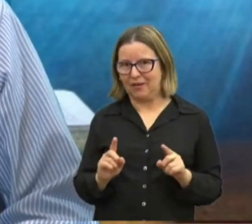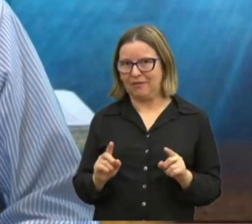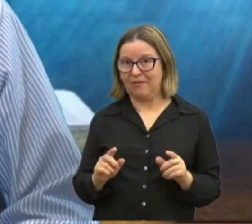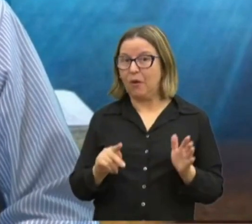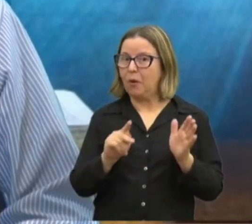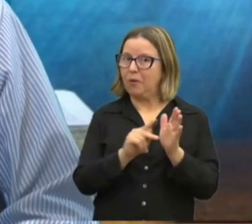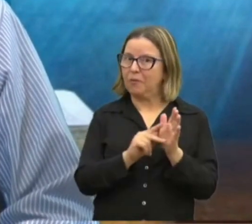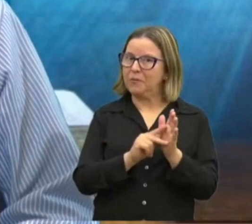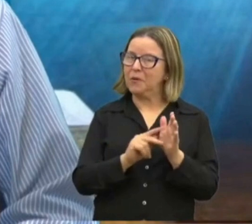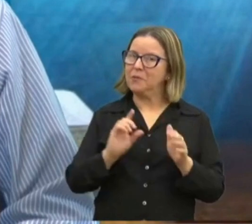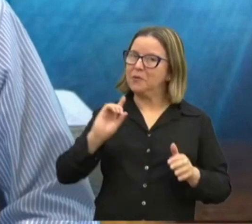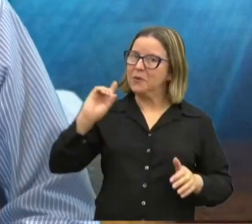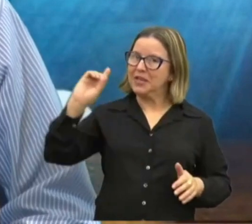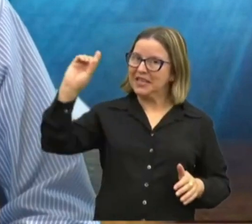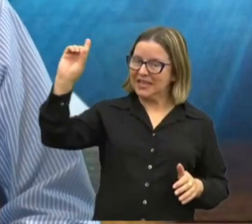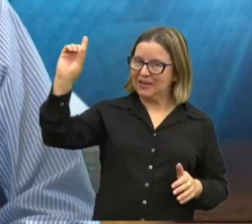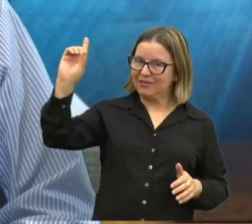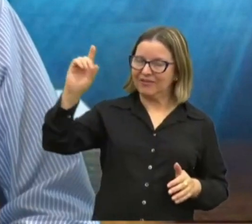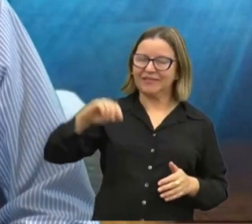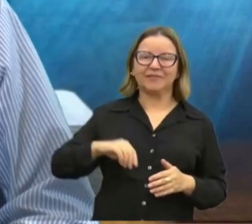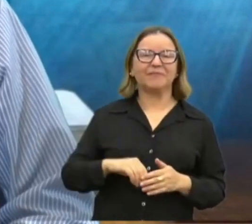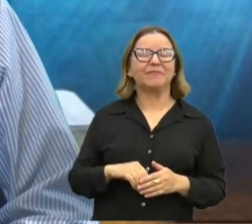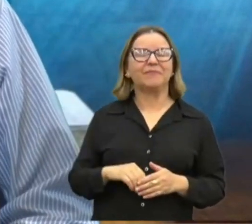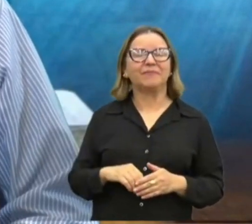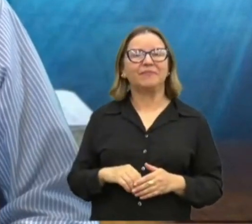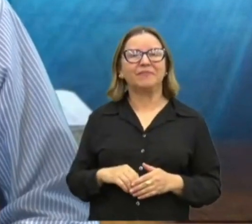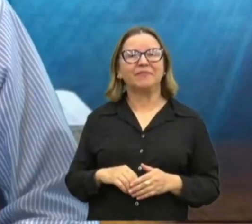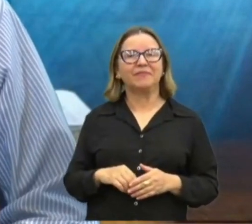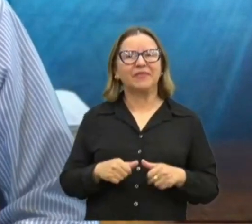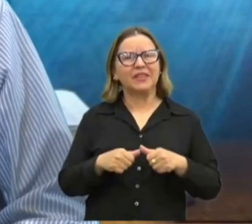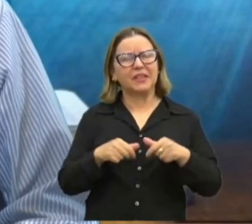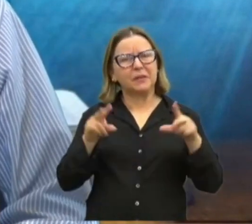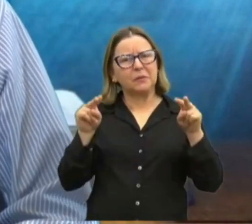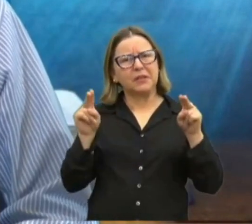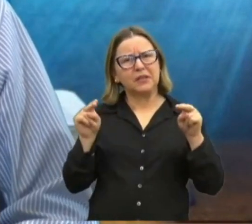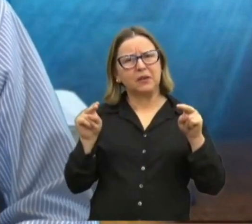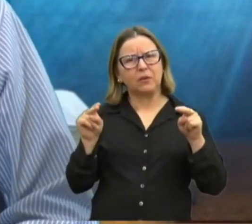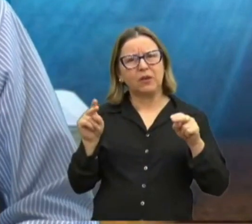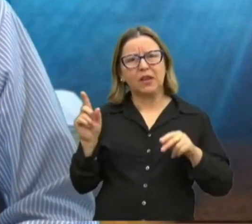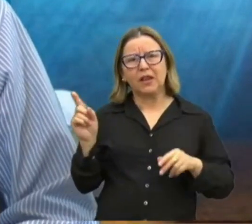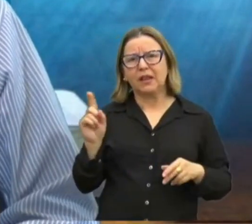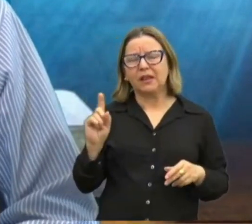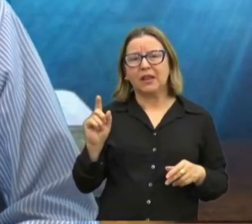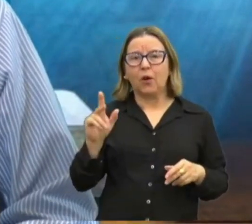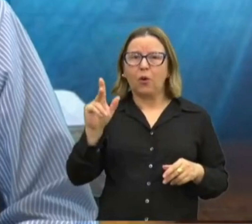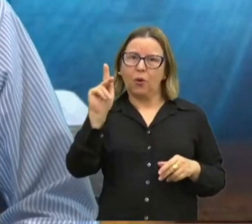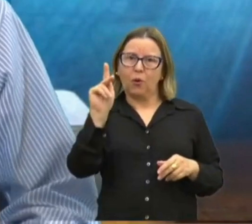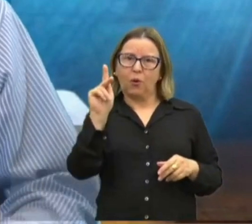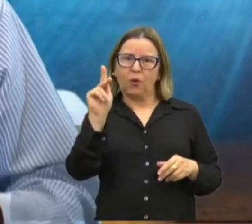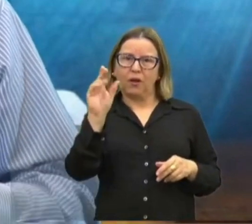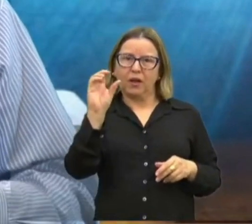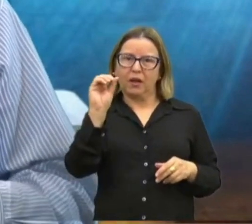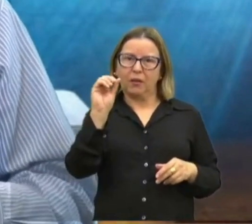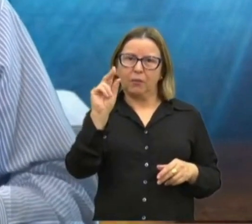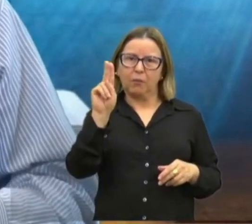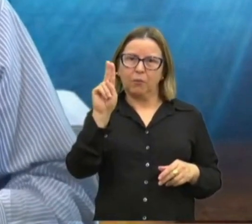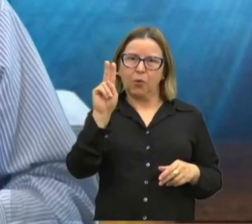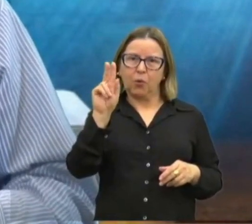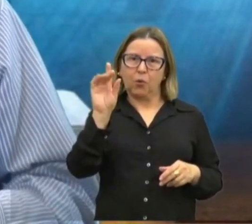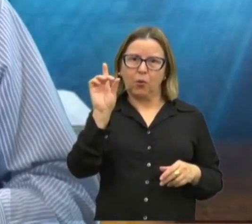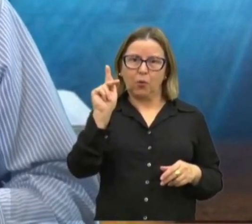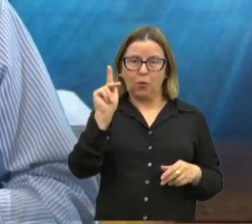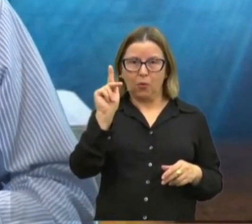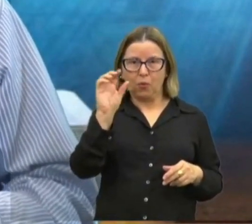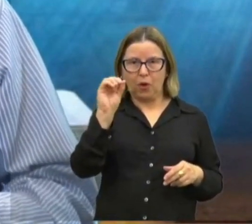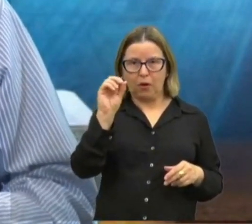ali. E essa expressão, não poupou. Isso aqui realmente